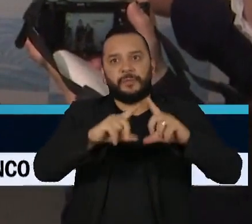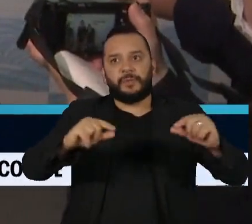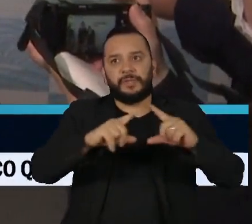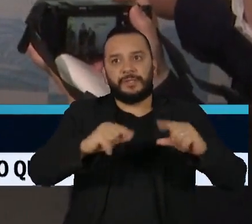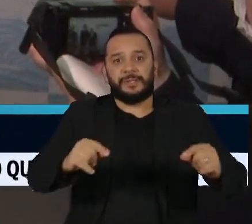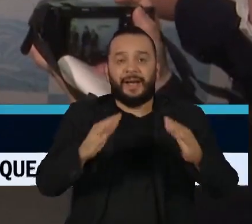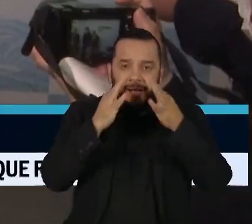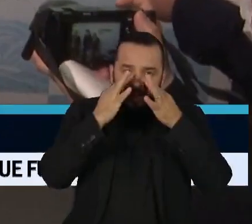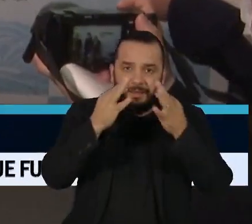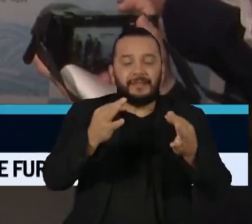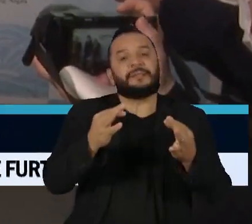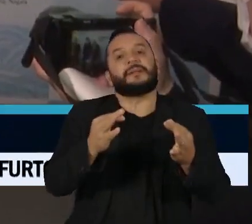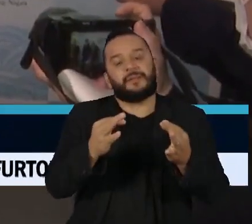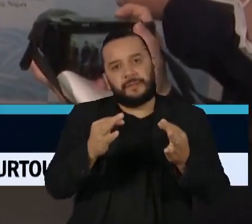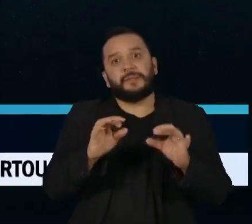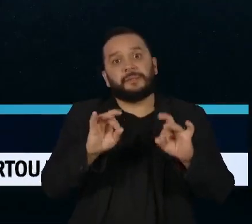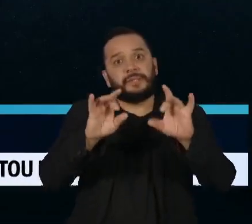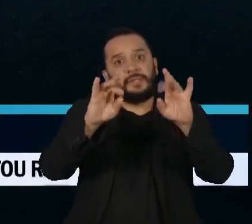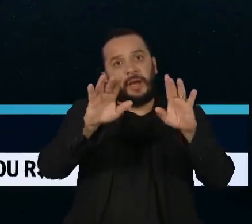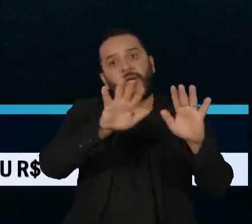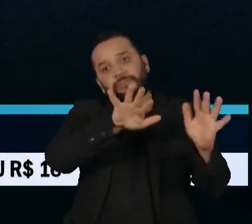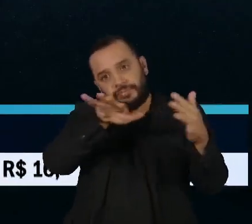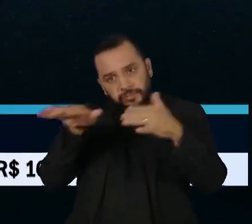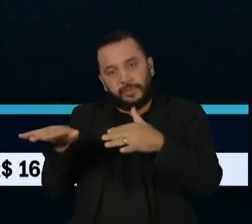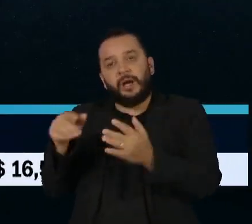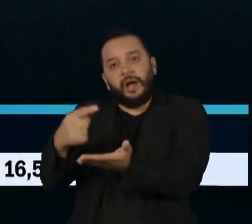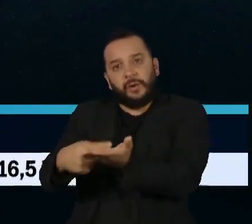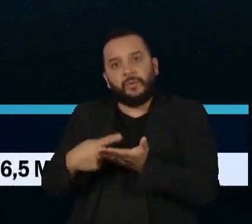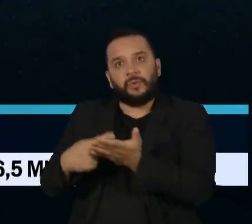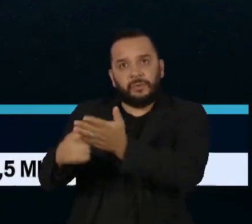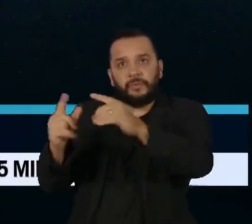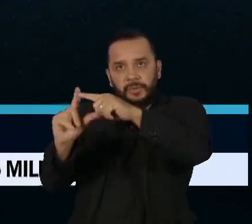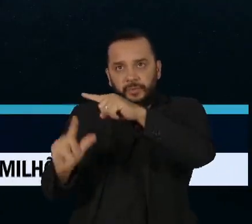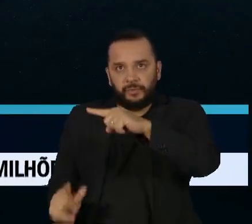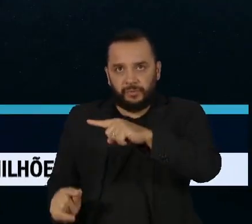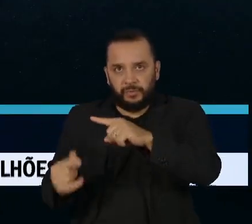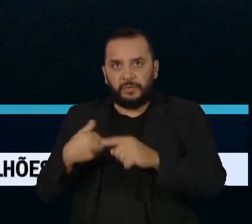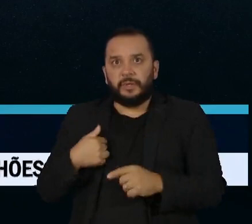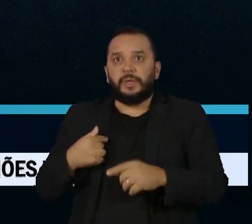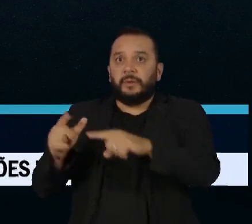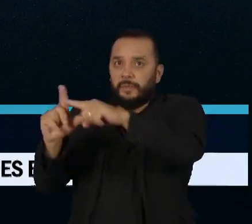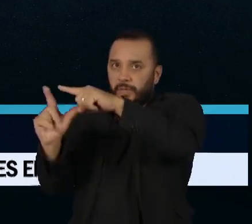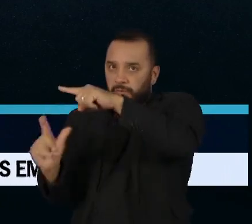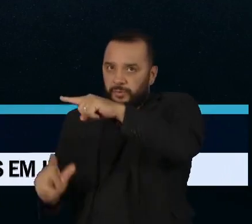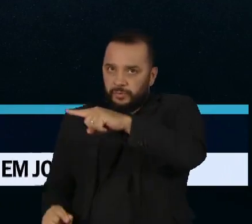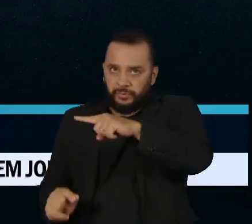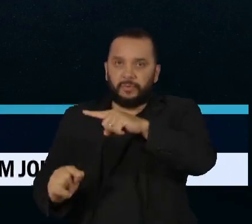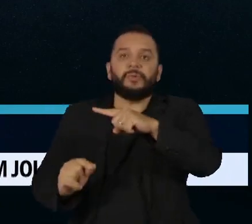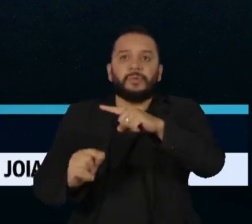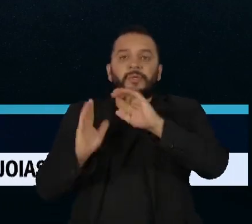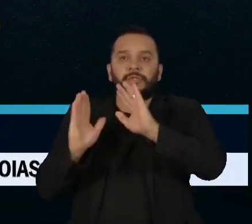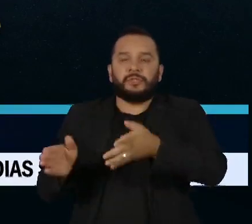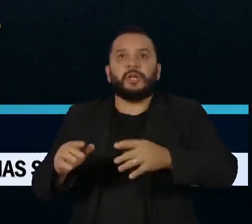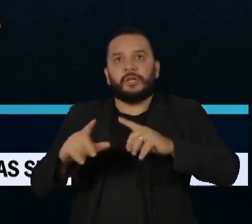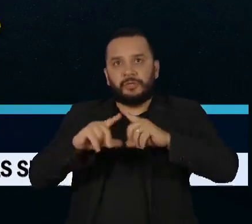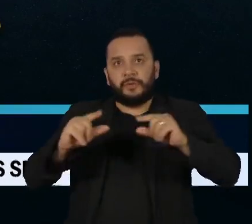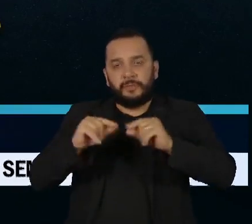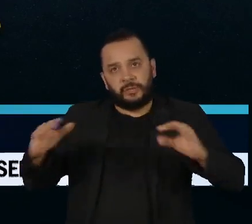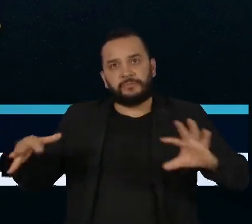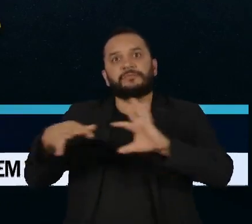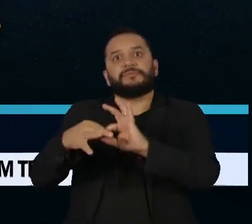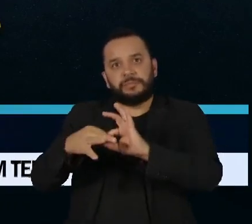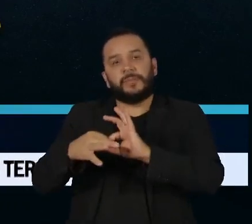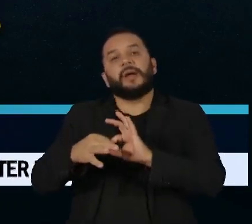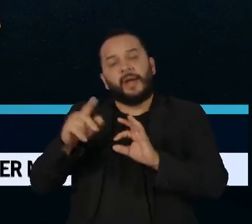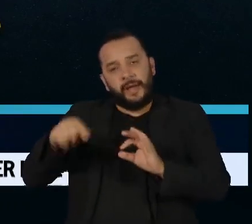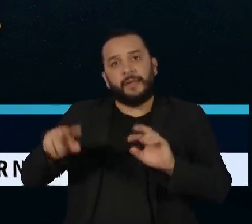atenção especial ao acordo com o Mercosul. O acordo Mercosul-Japão está na ordem do dia para os empresários